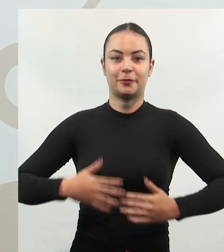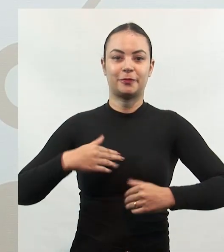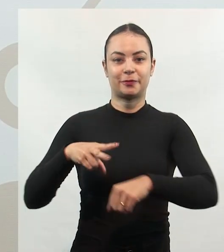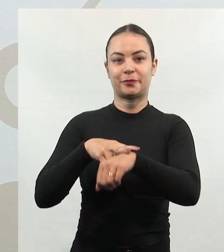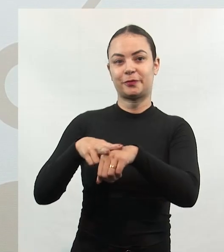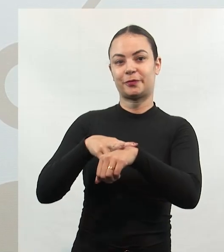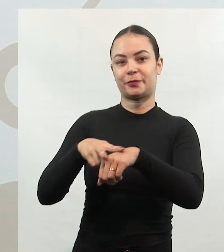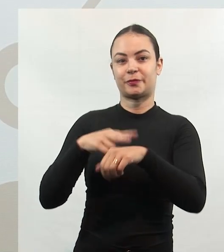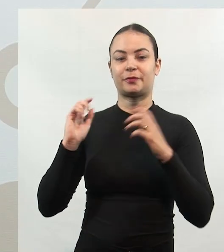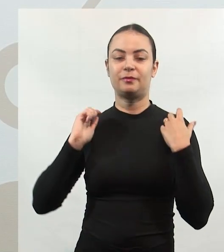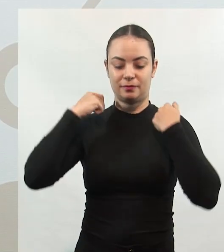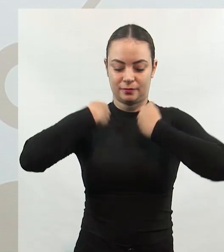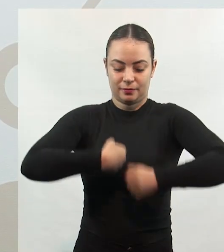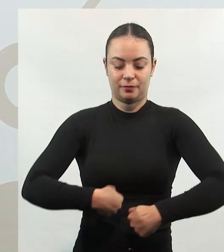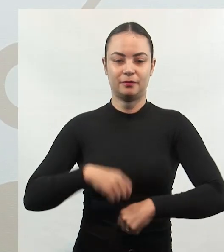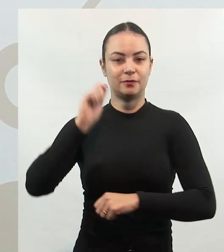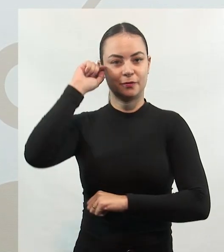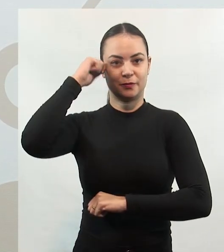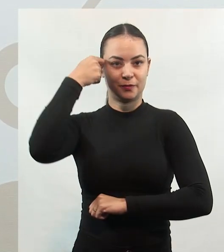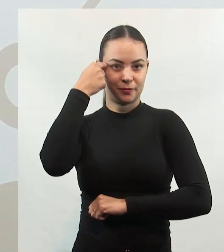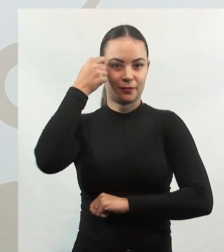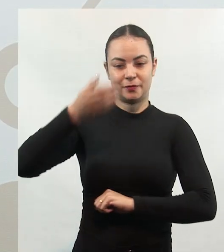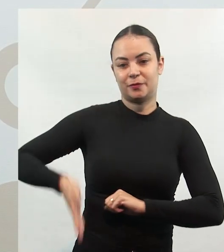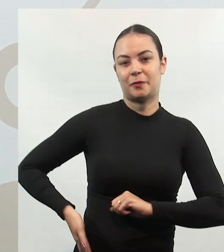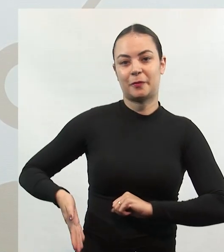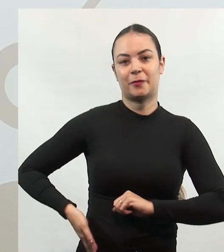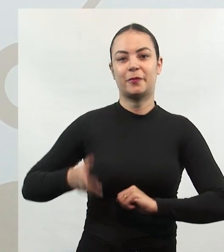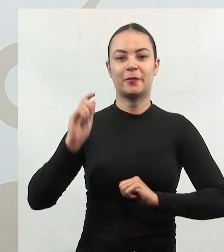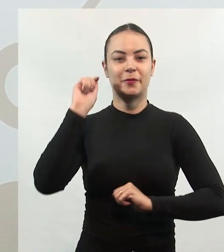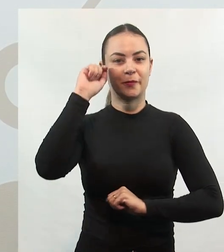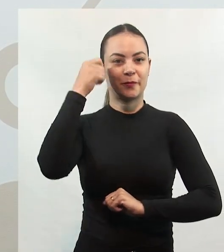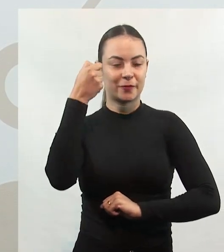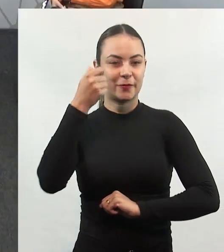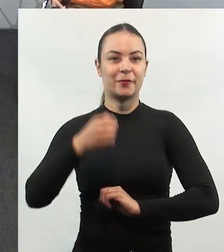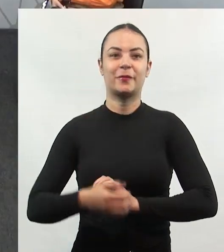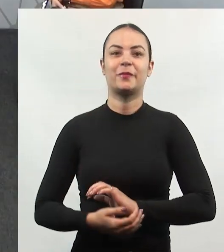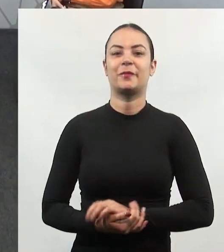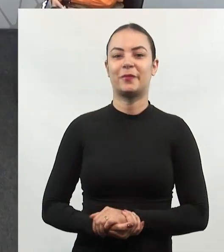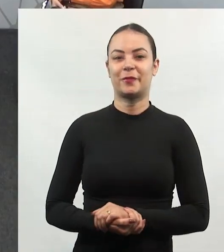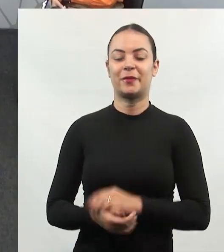tenha um bate-papo muito descontraído aqui hoje à noite.